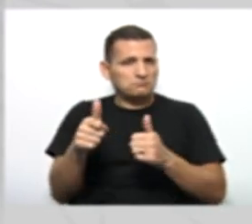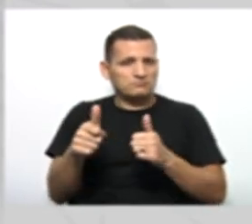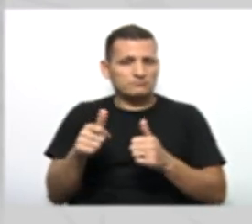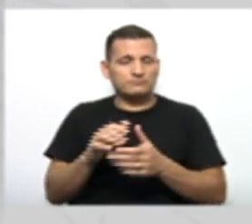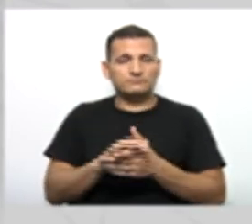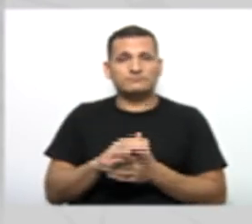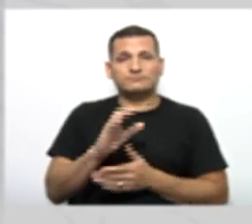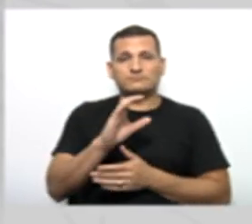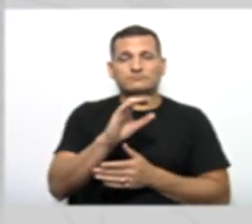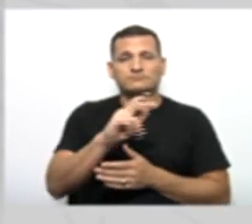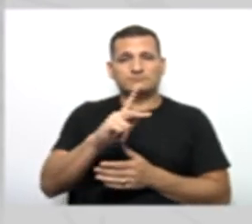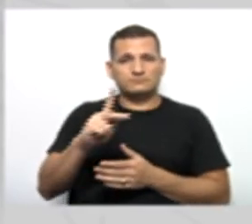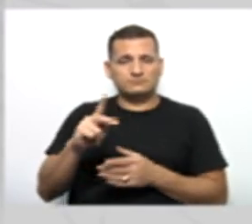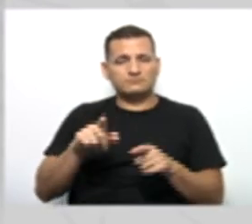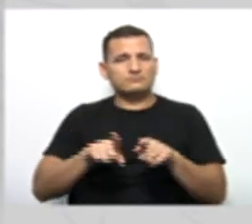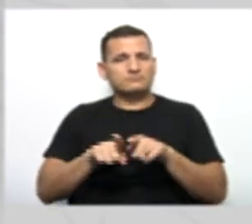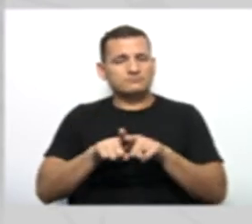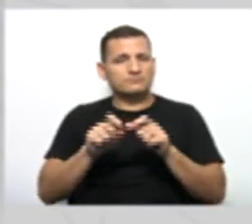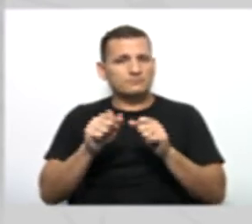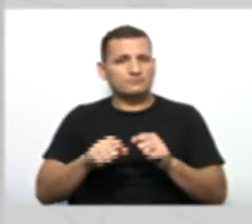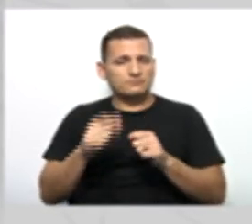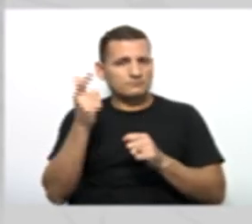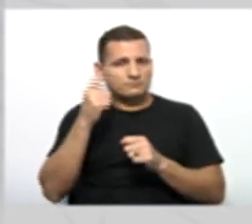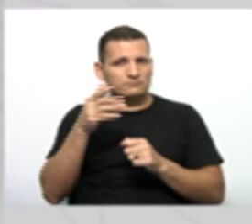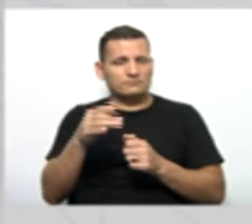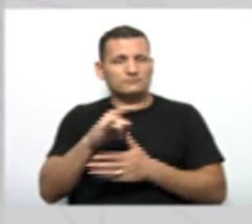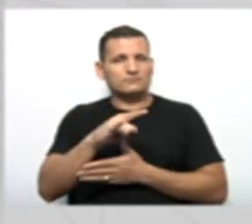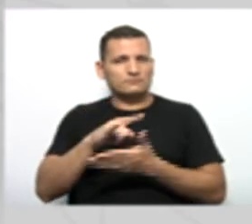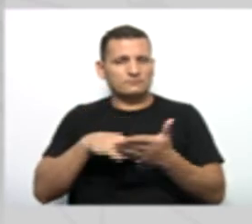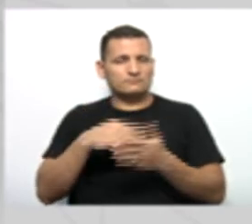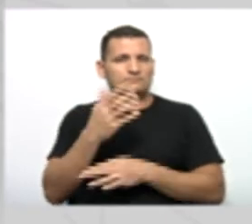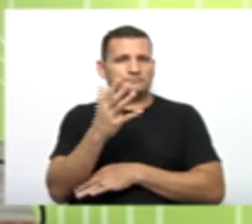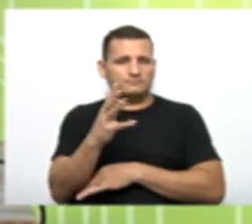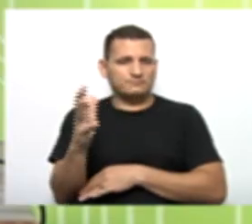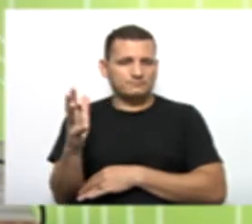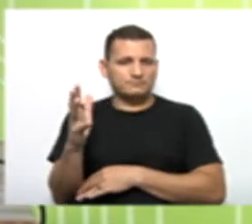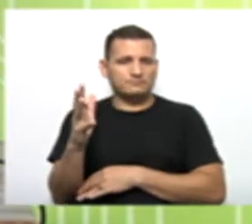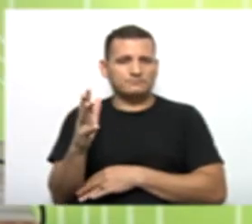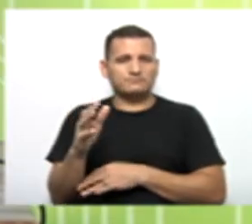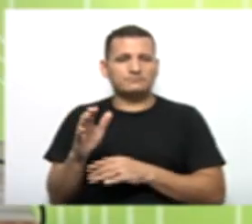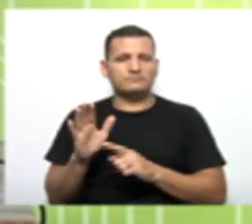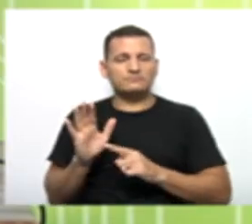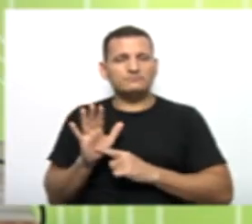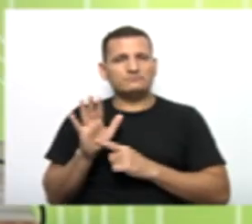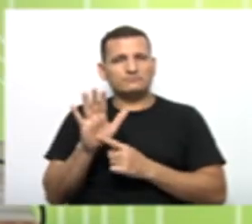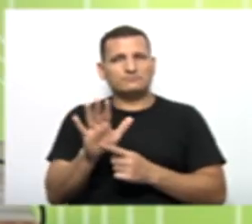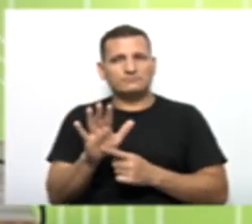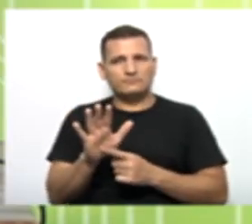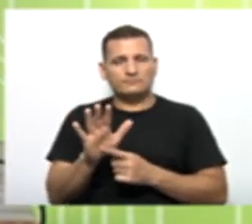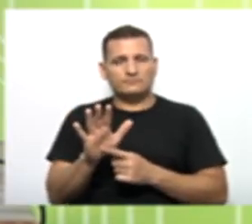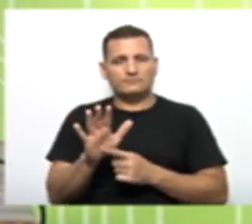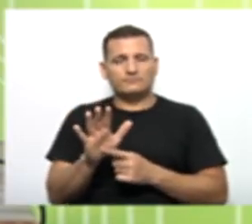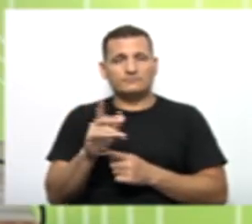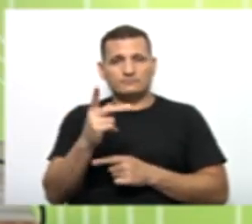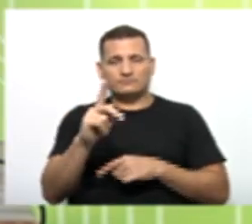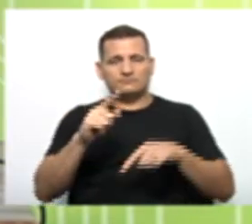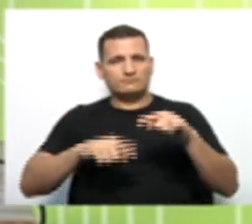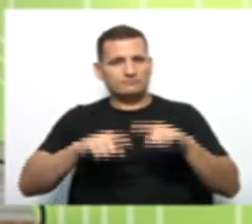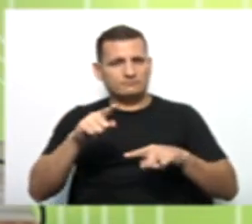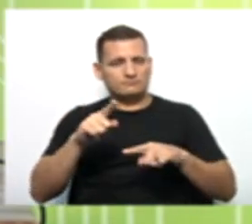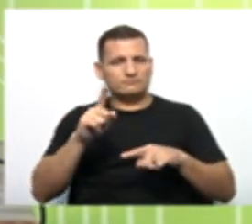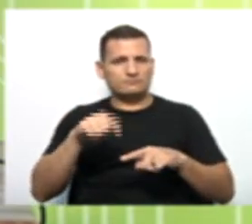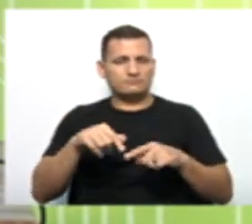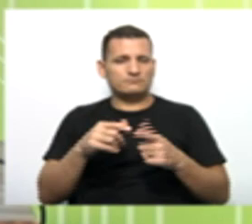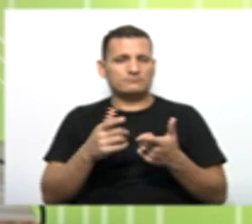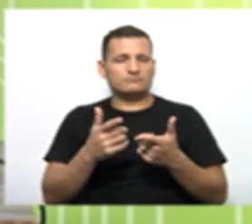também podem conseguir essa certificação ambiental para mostrarem que os seus produtos são